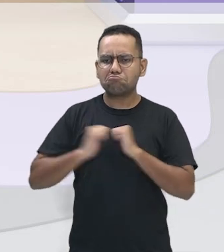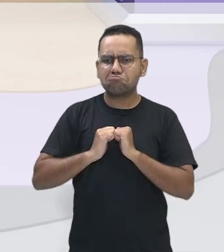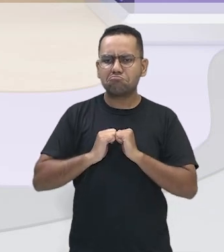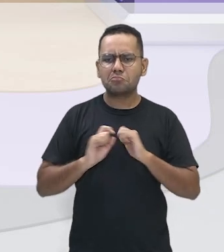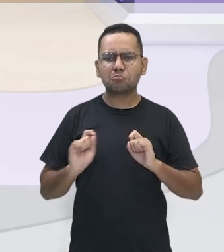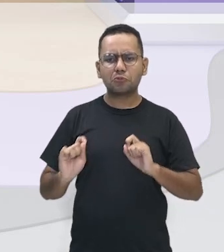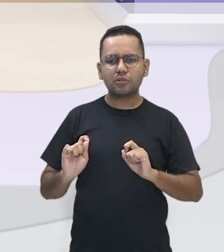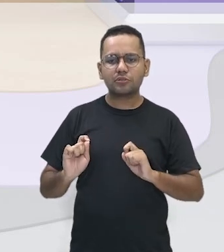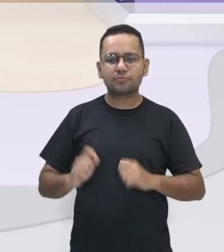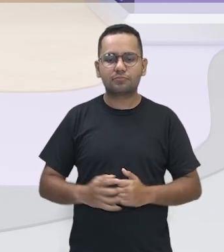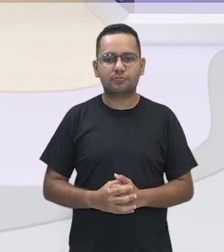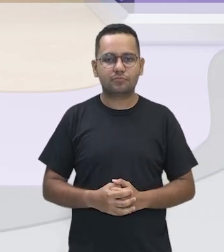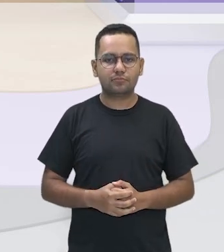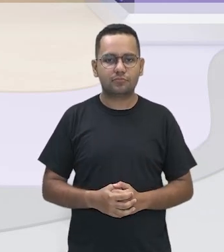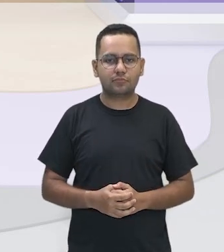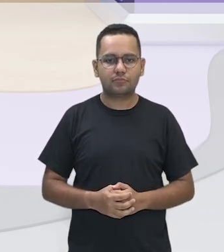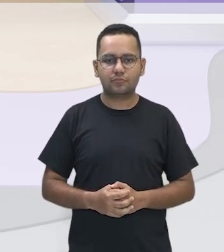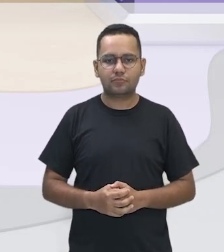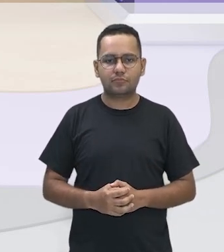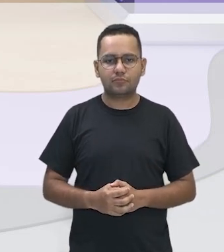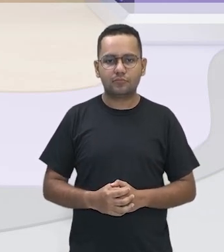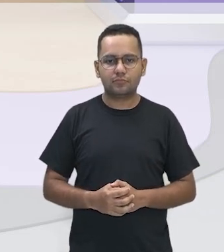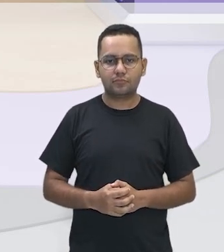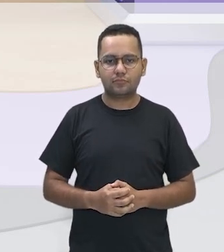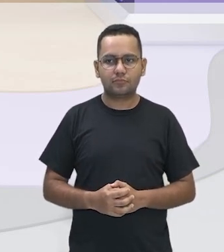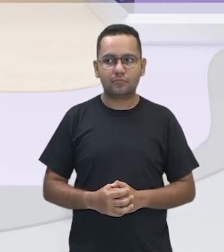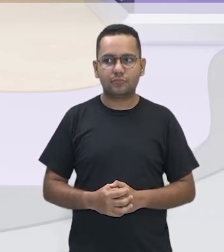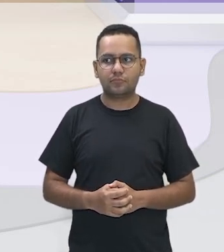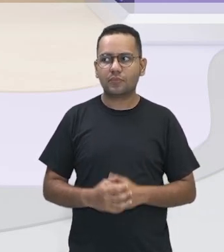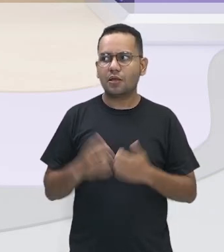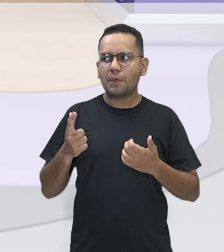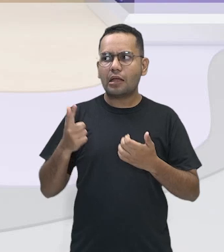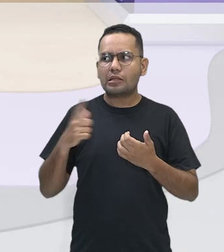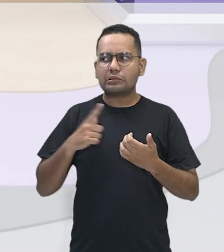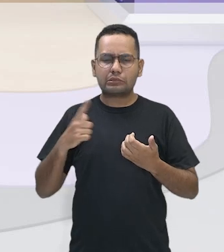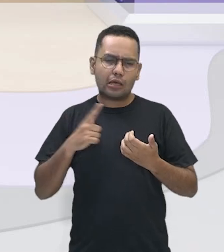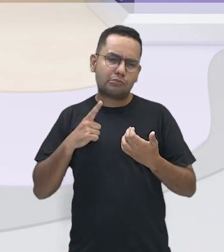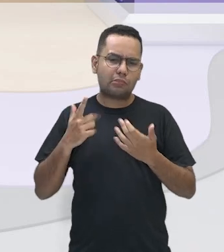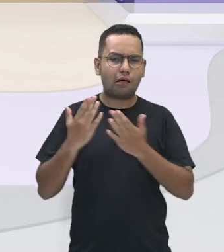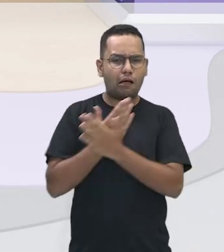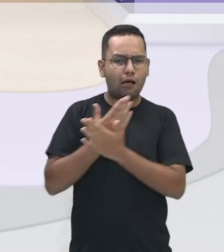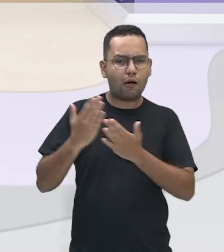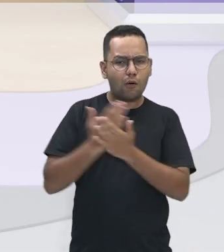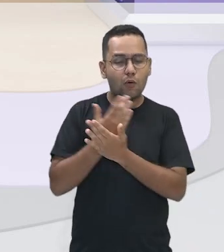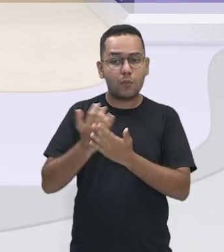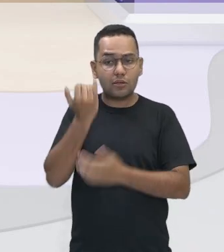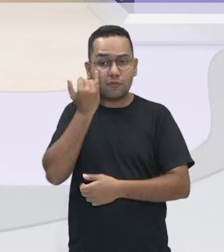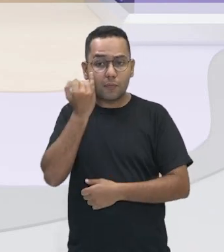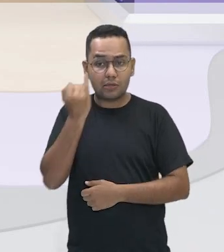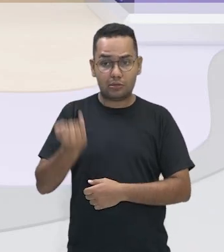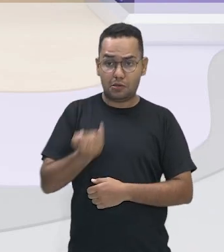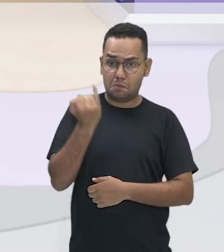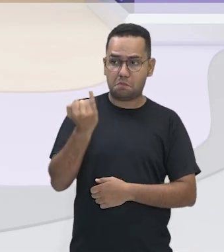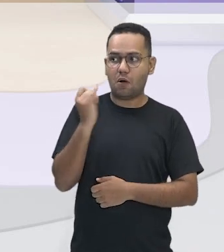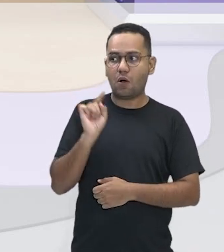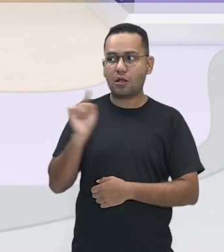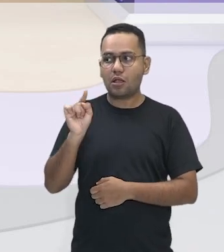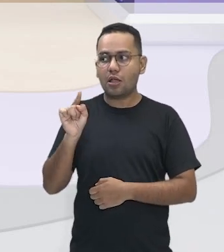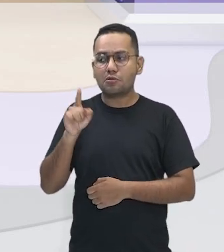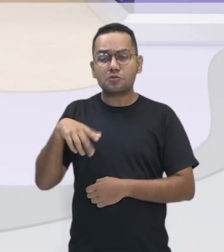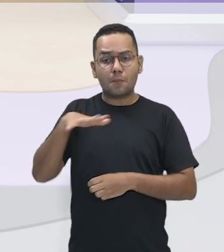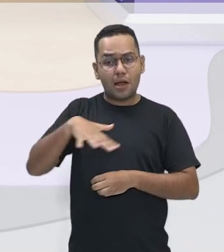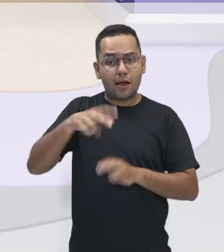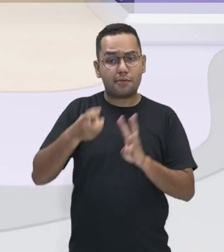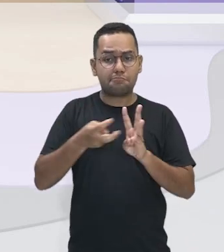para nos presentear com algumas reflexões em relação à matriz indígena. E aqui eu quero te